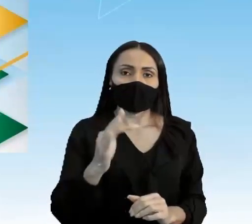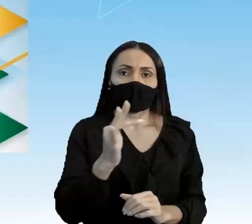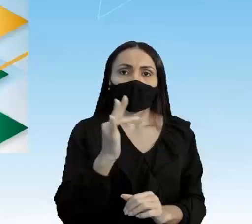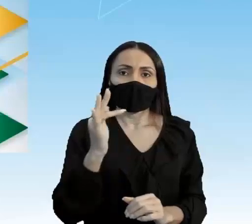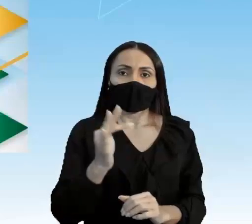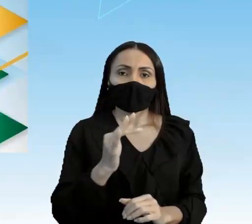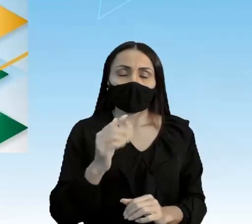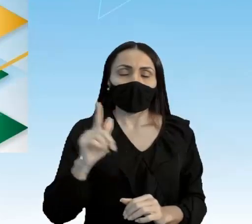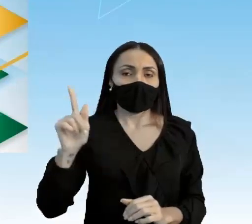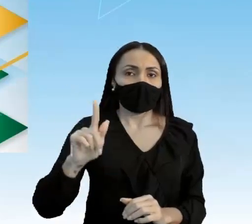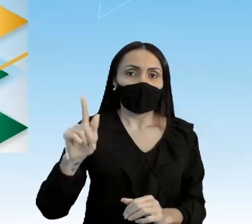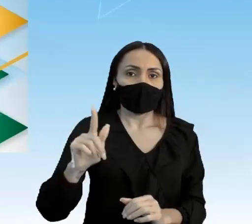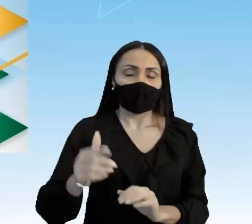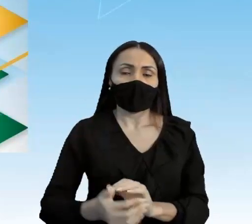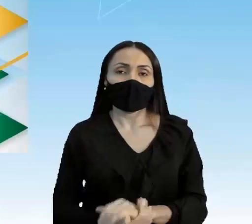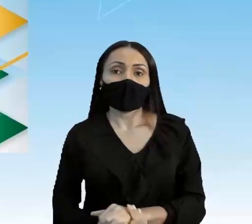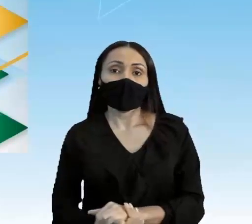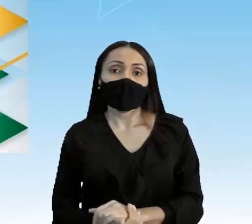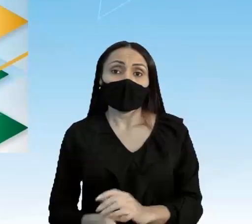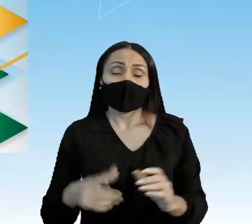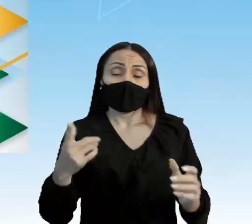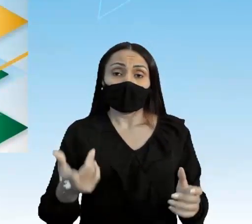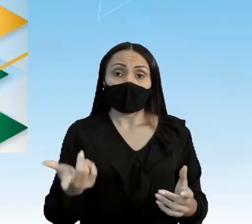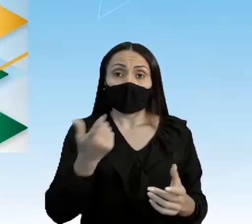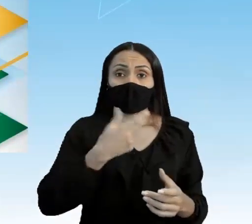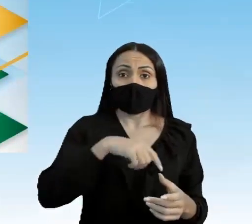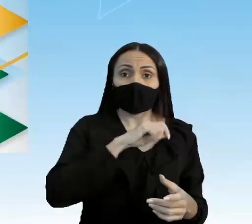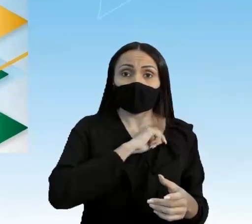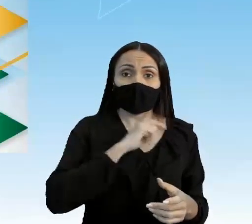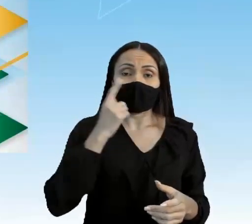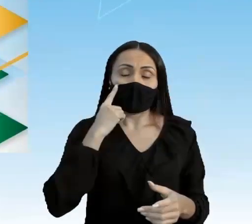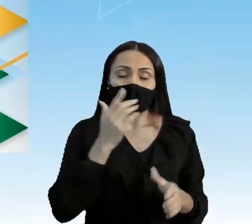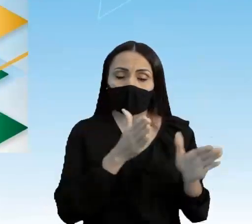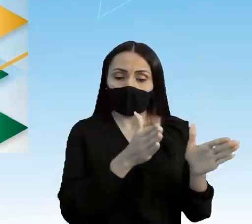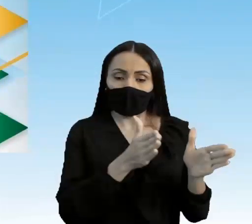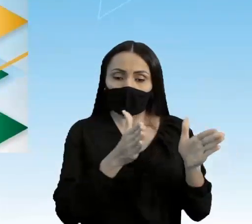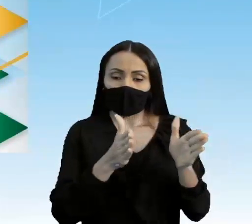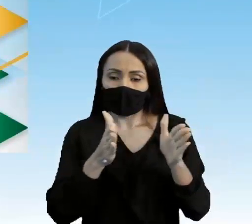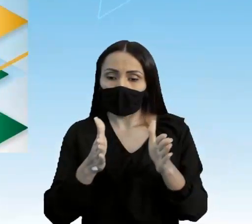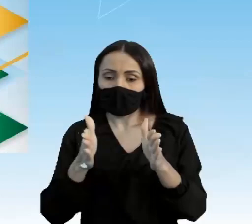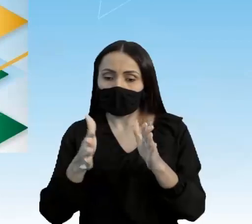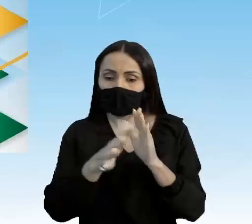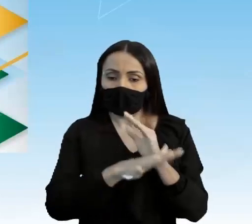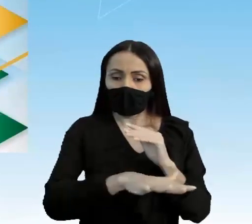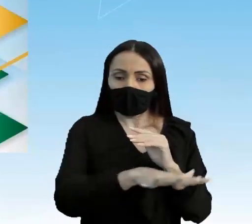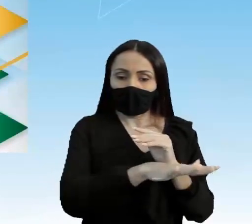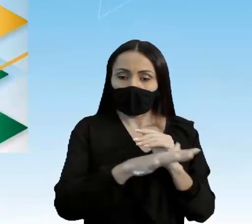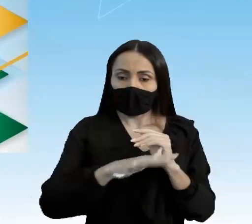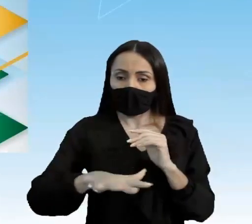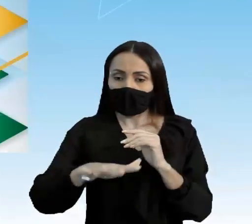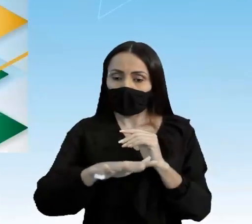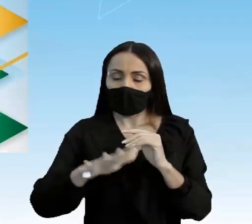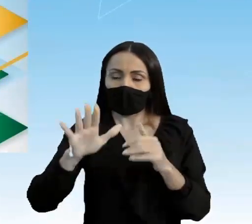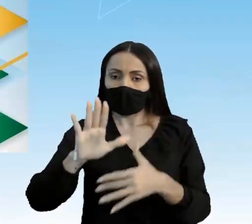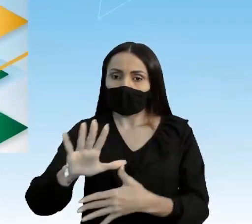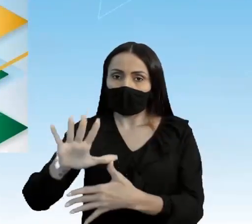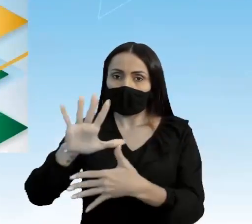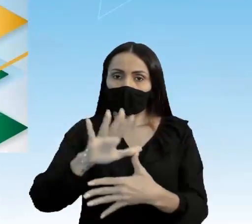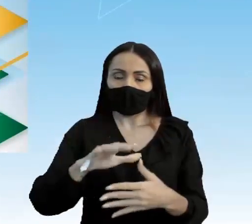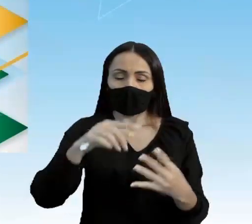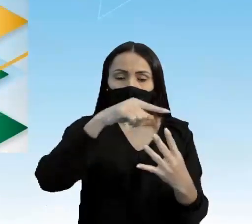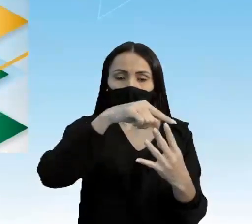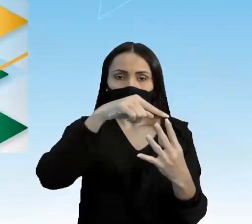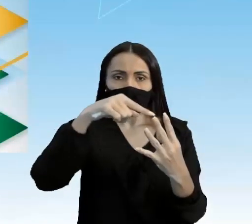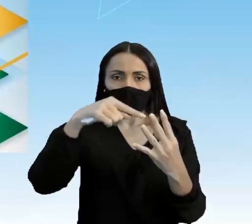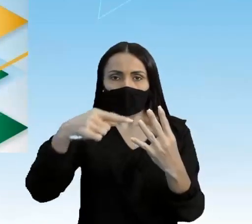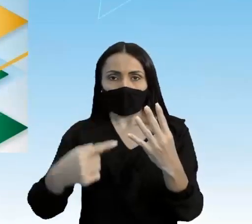Né? Isso aconteceu porque a Espanha ela dividiu seus territórios na América em 4